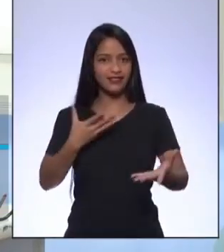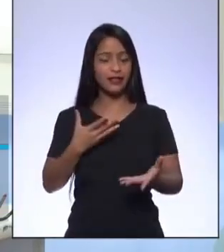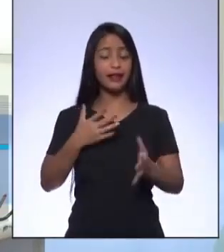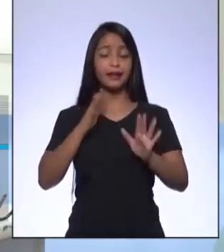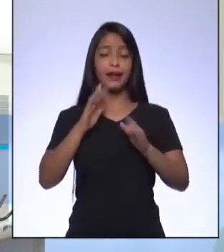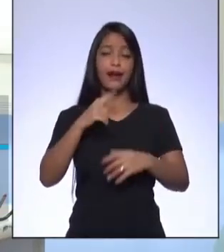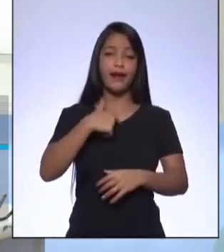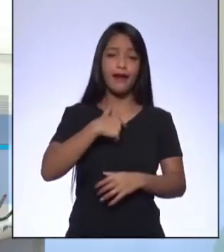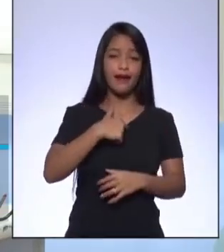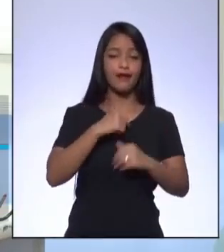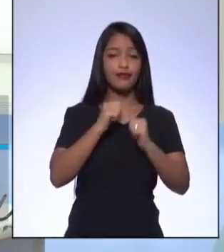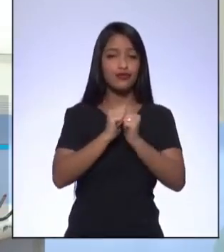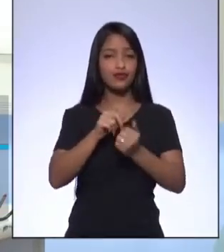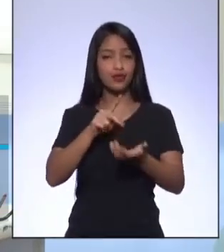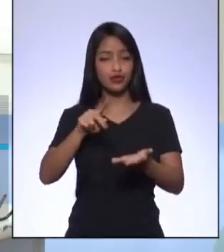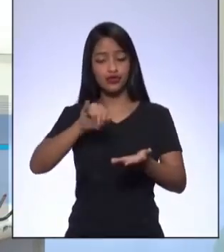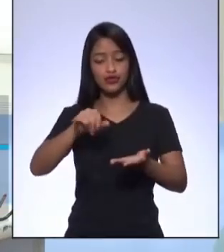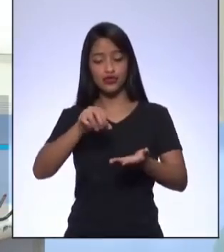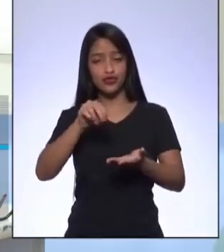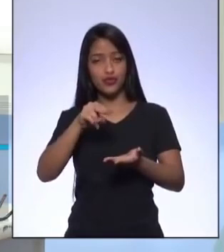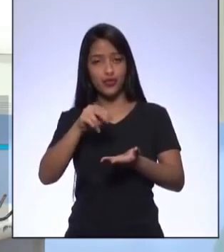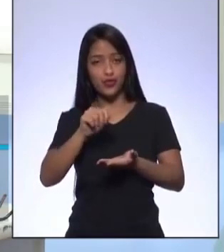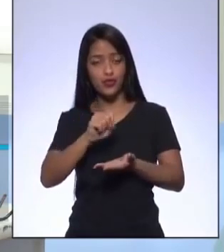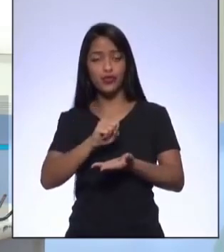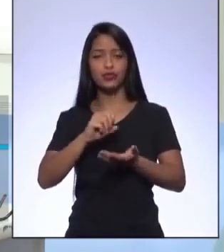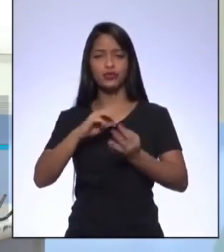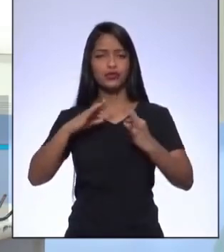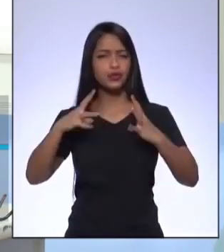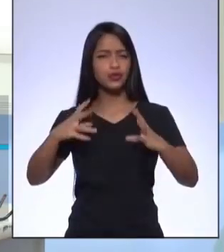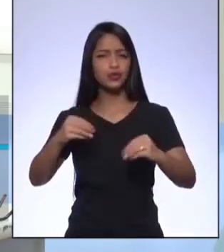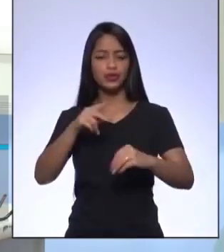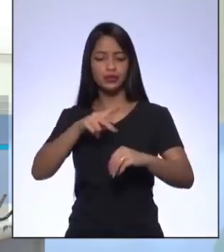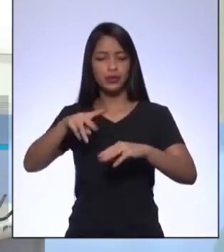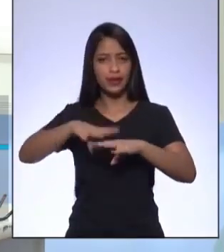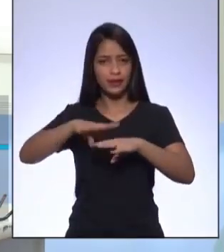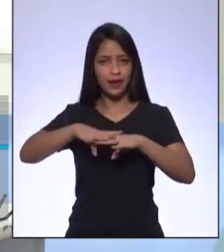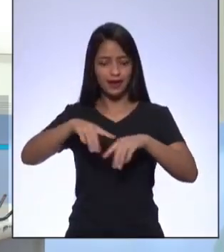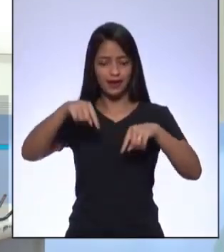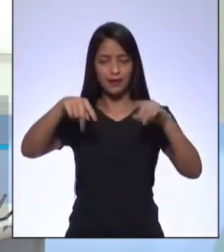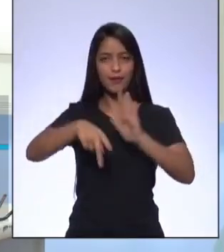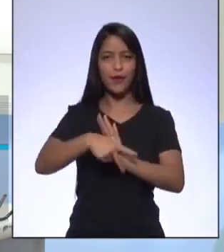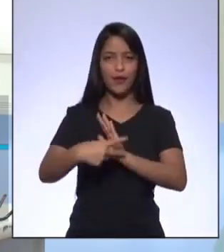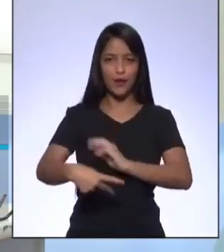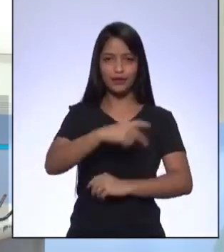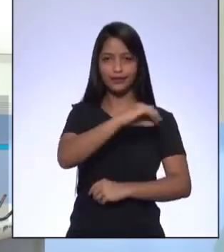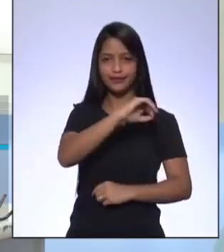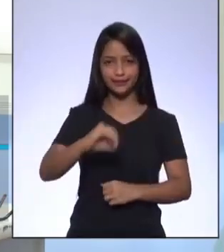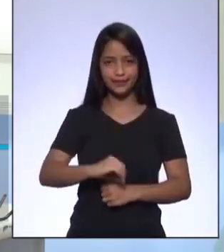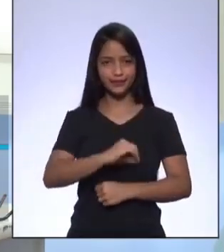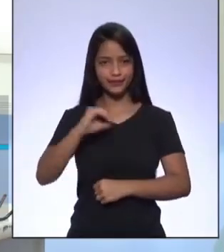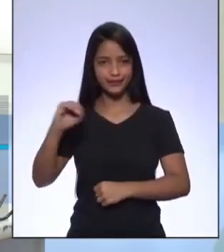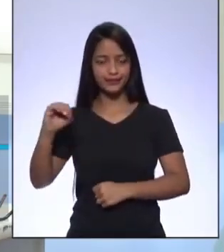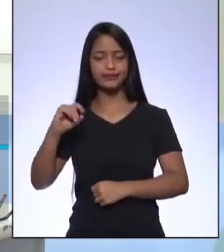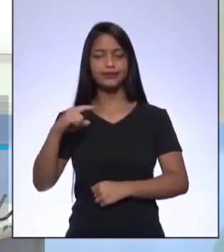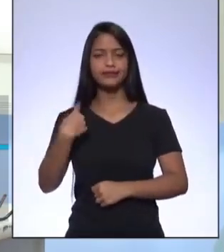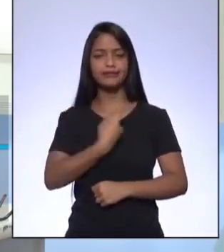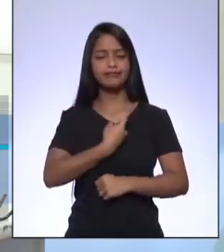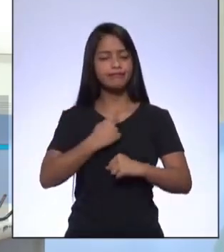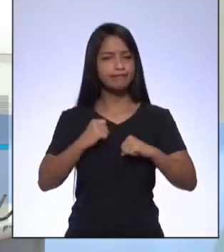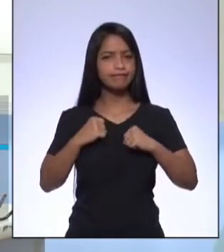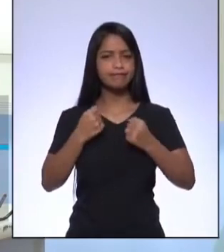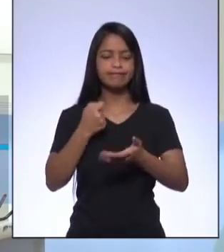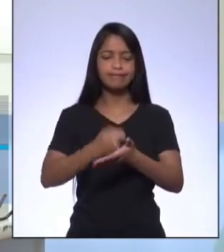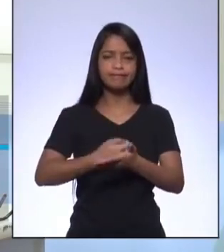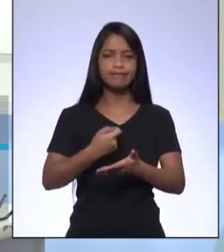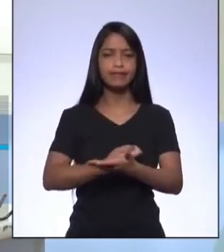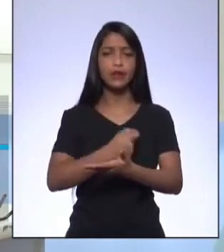professores de matemática, de uma maneira geral, aqui todos os do Centro de Mídia que dão aula para vocês, a gente insiste e vai reiterar a importância